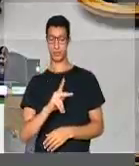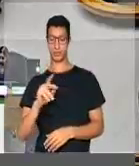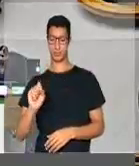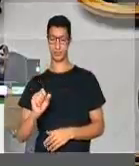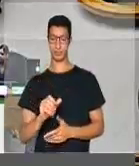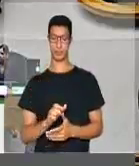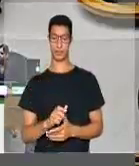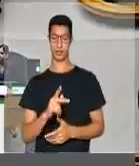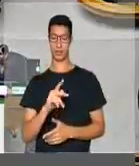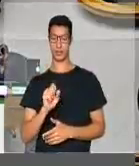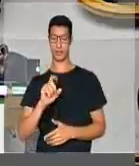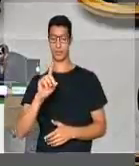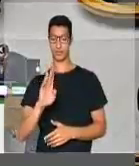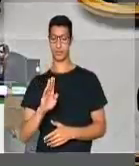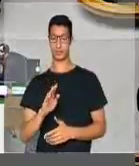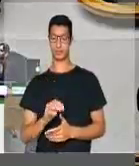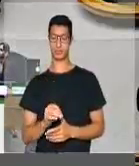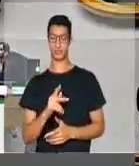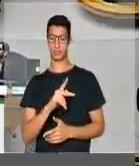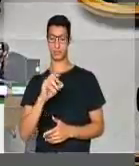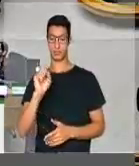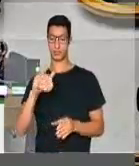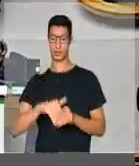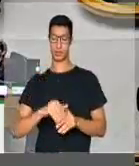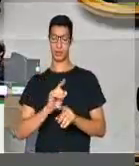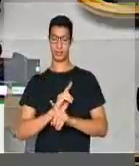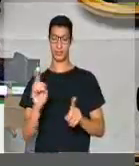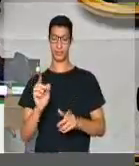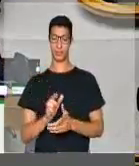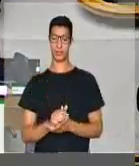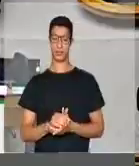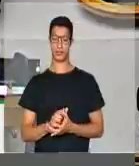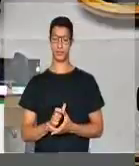PPS. PSDB. Não, senhor presidente. PPS caminho, voto não.